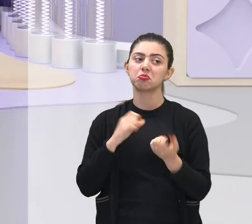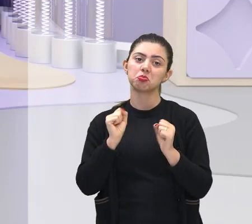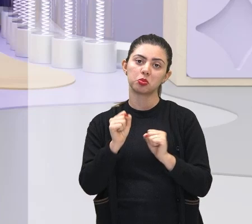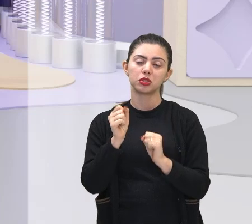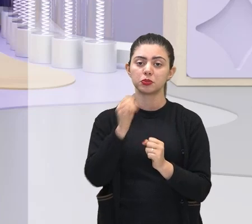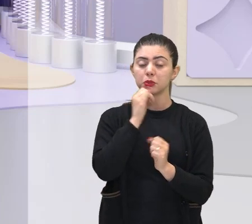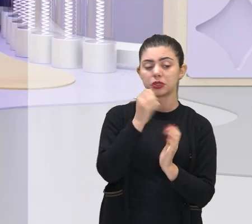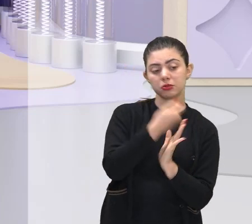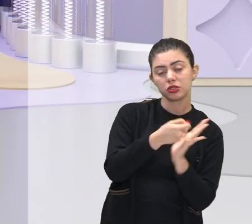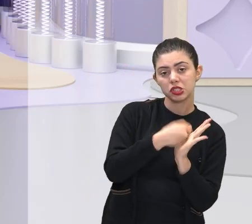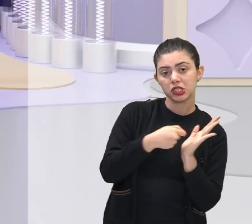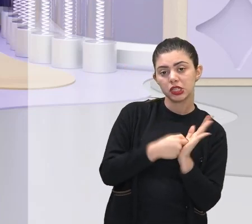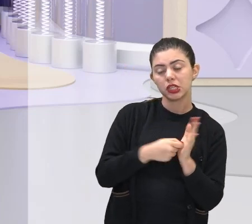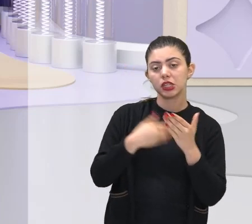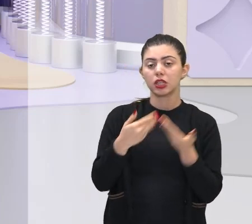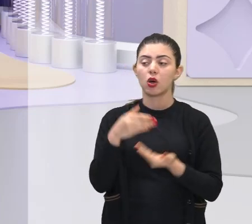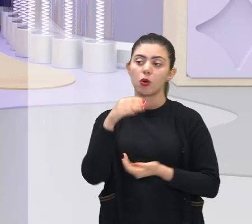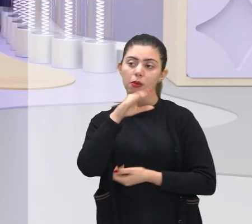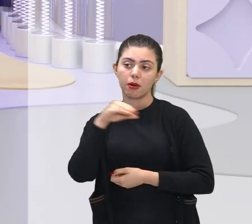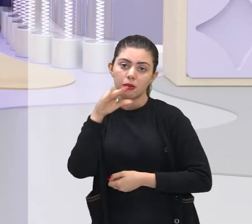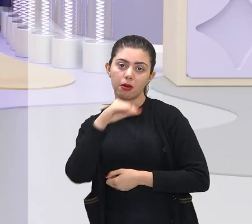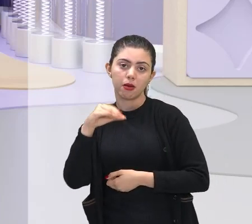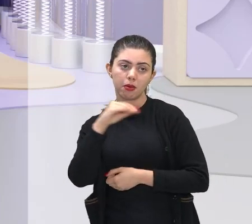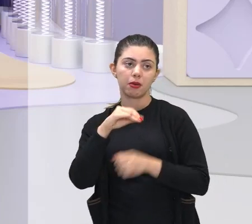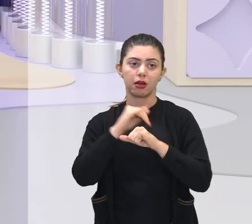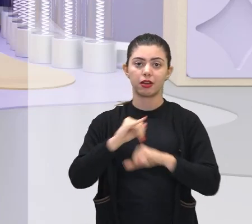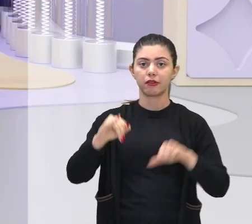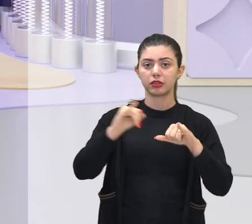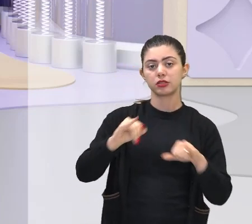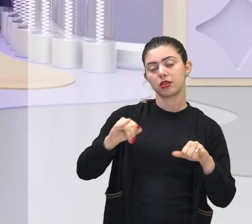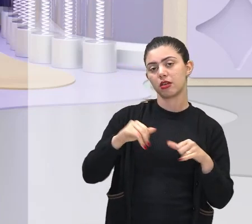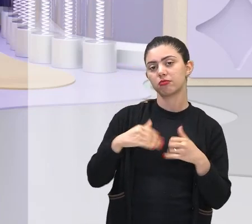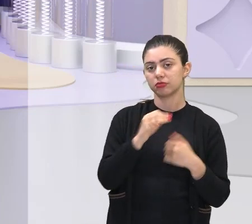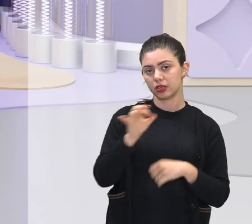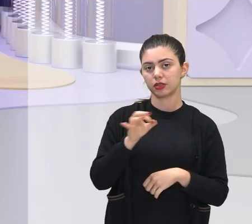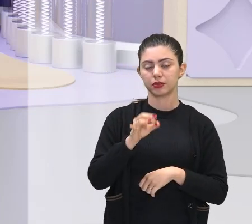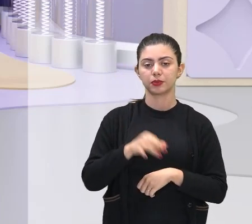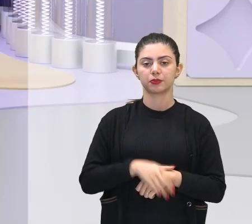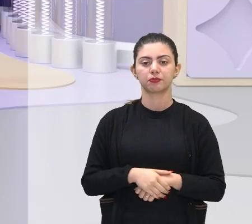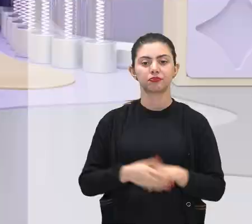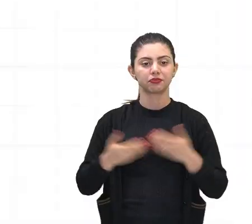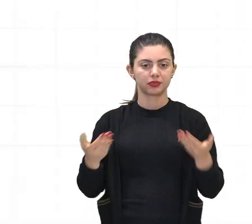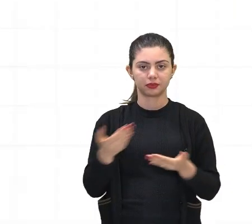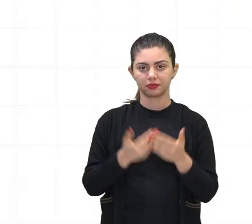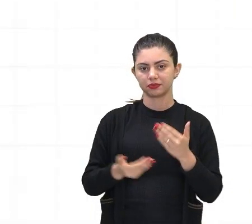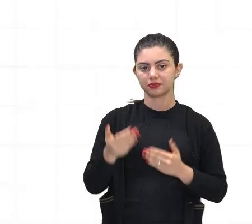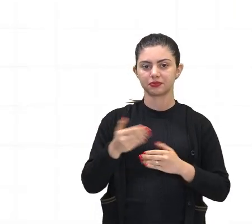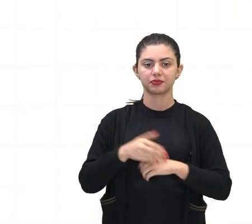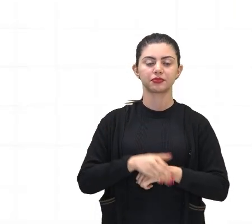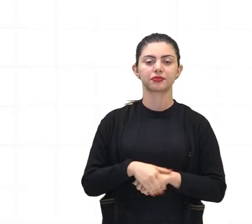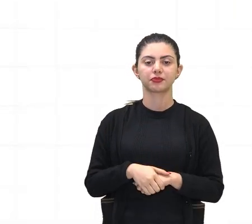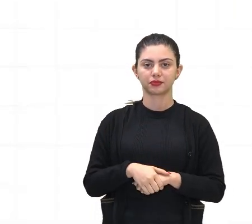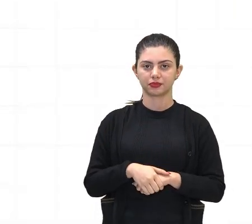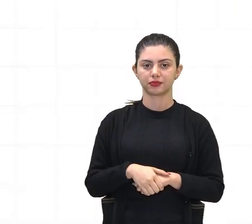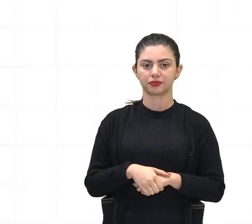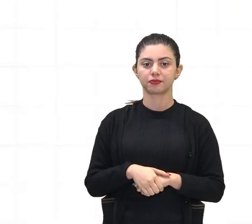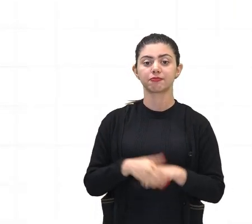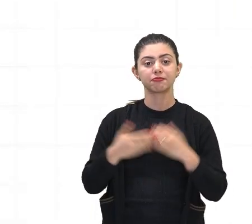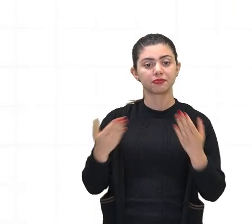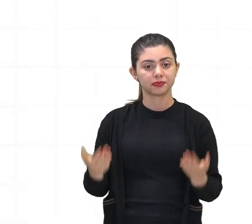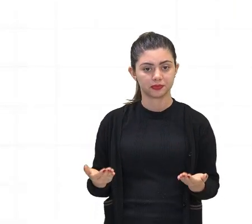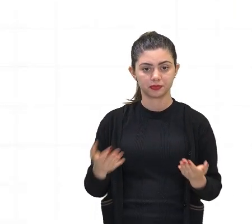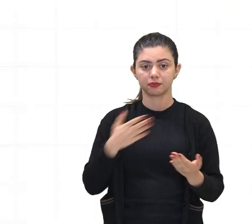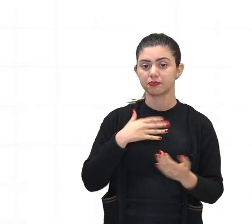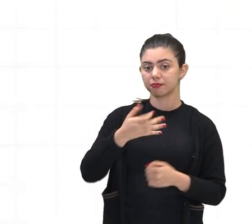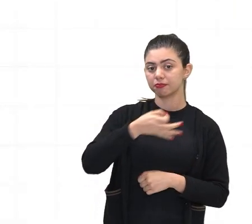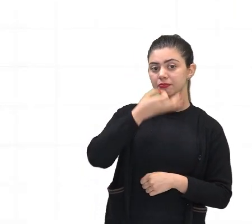de forma escrita, de forma oral, de forma gestual. Vamos seguir. Quando esse pensamento,